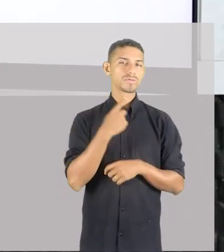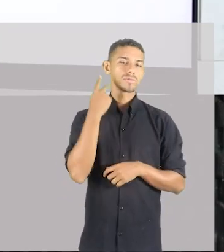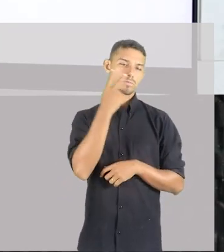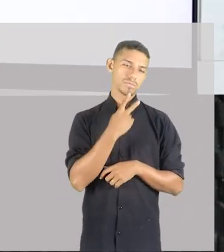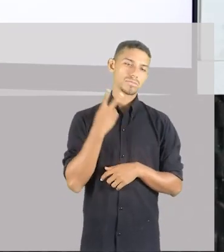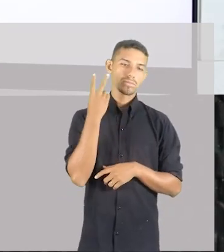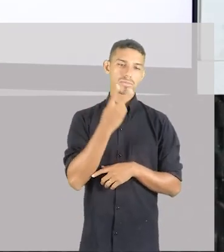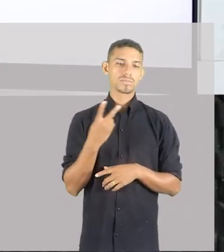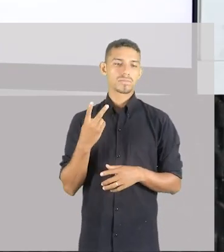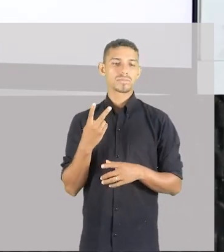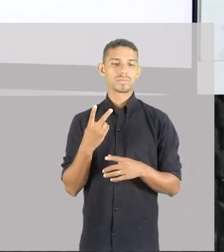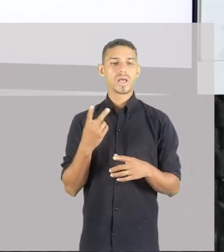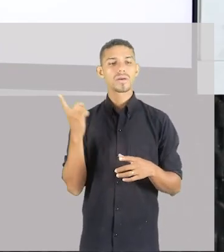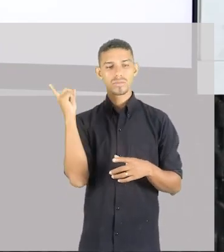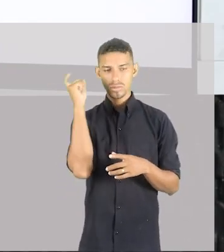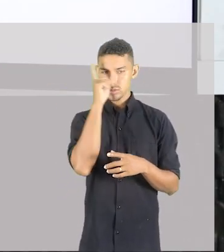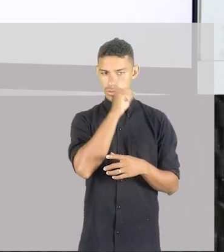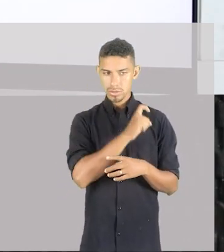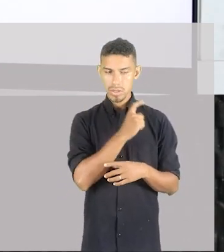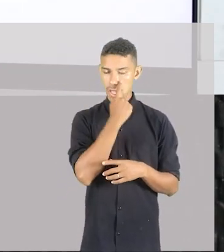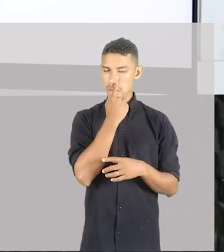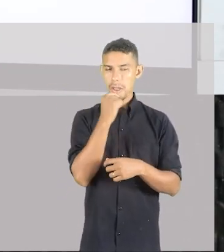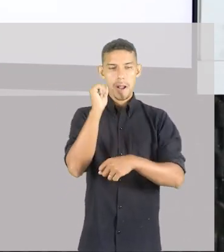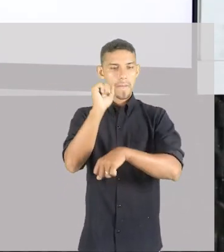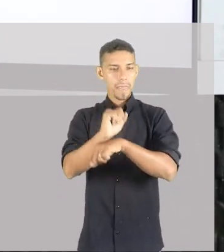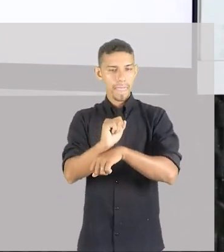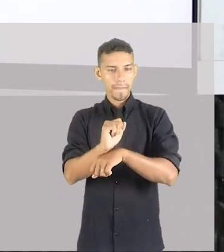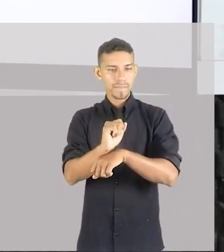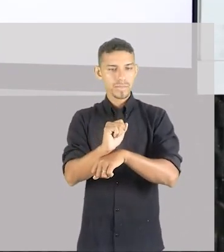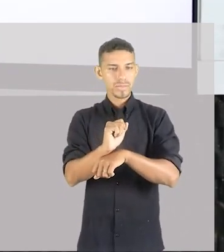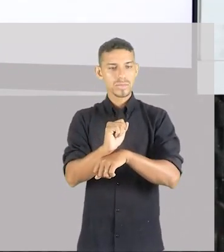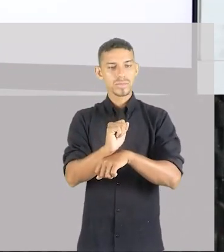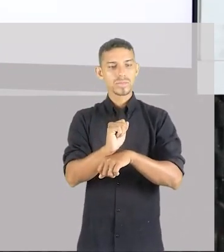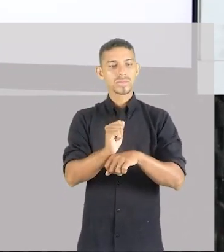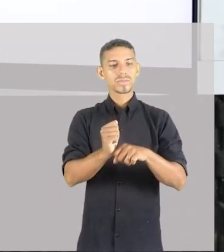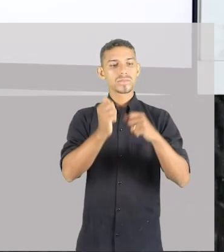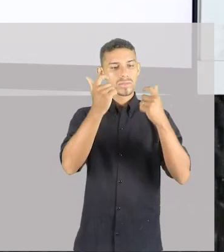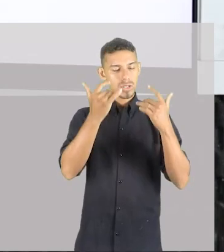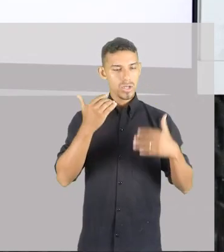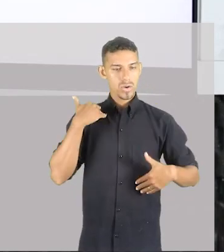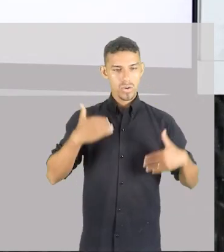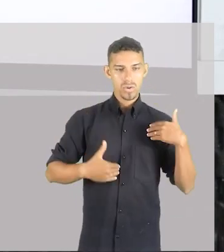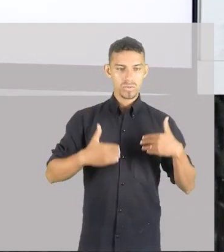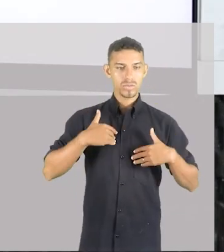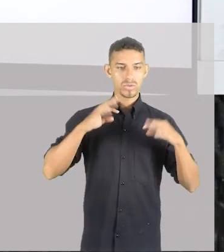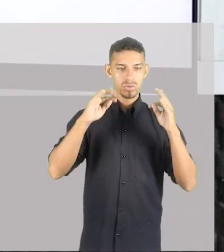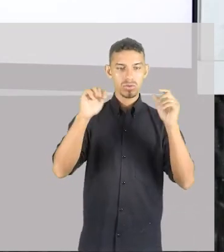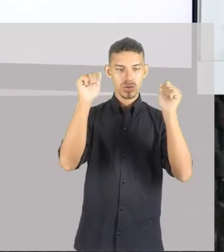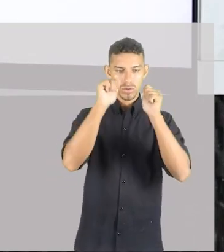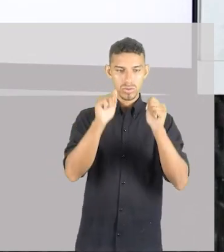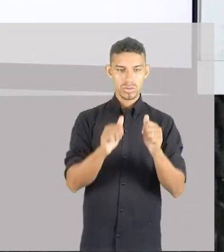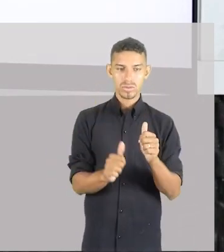performance O que é muito complicado ficar parado e caracterizam o corpo inteiro como se fossem estátuas ocasionalmente se